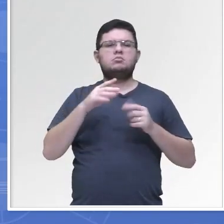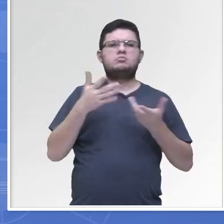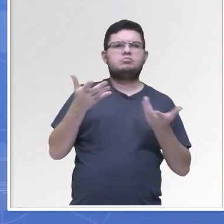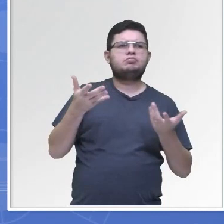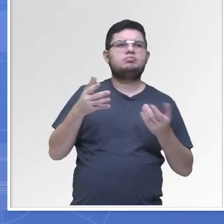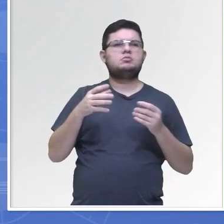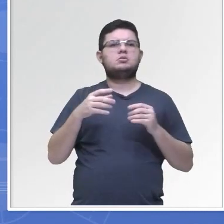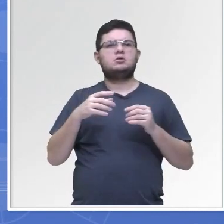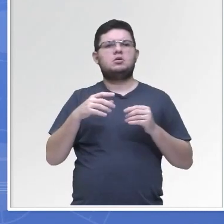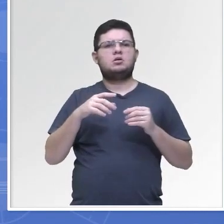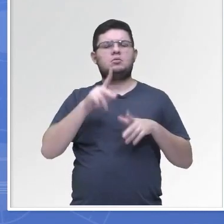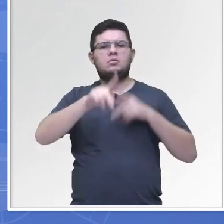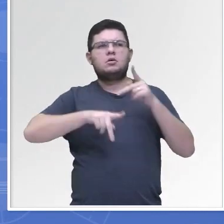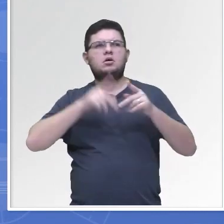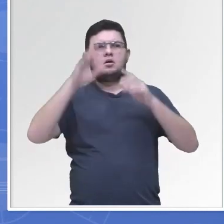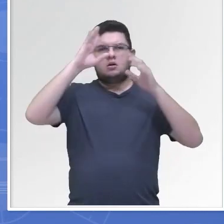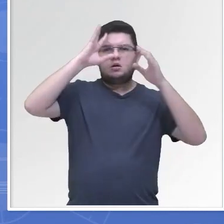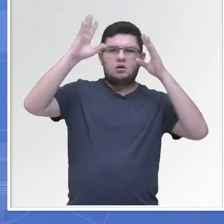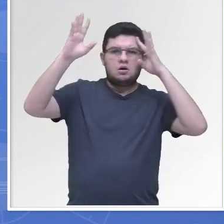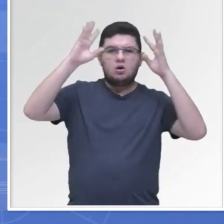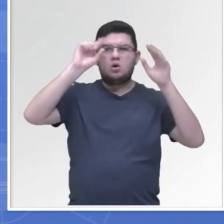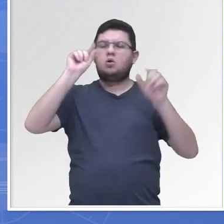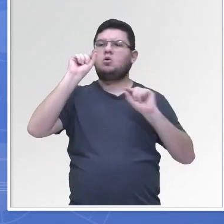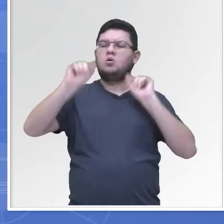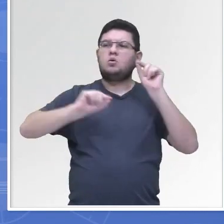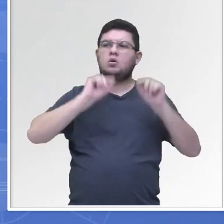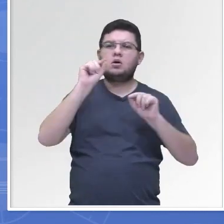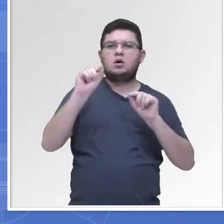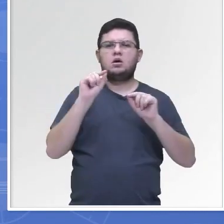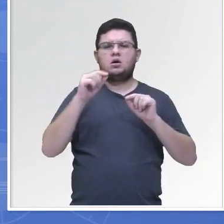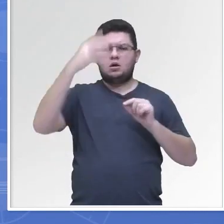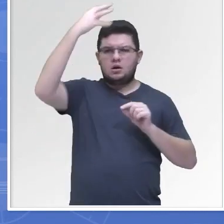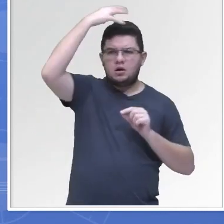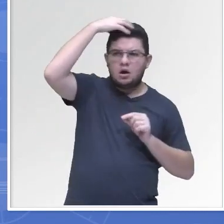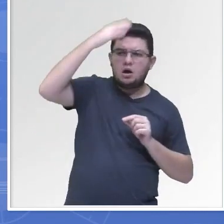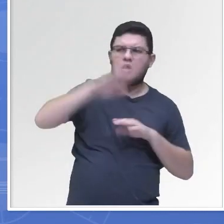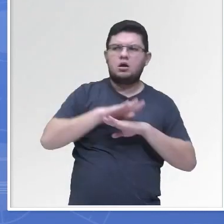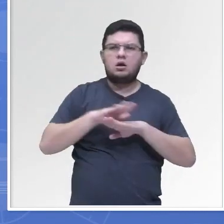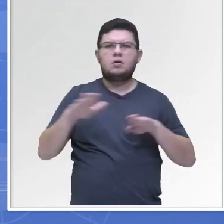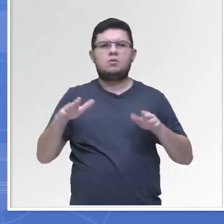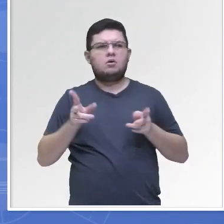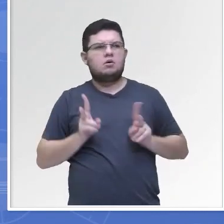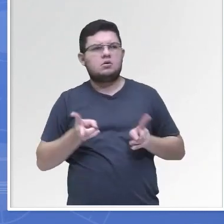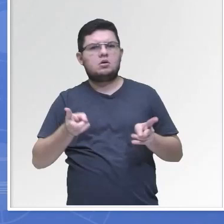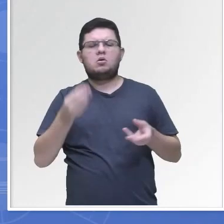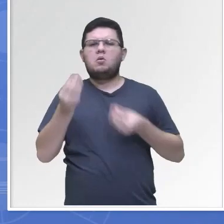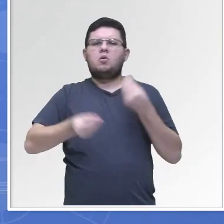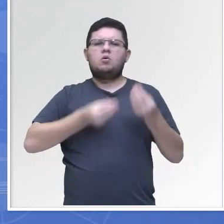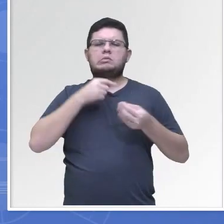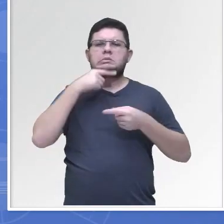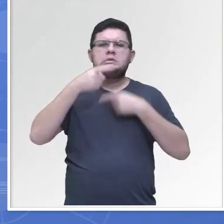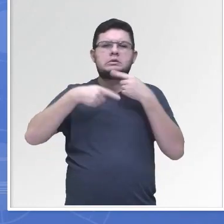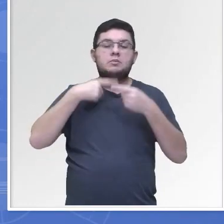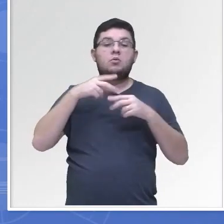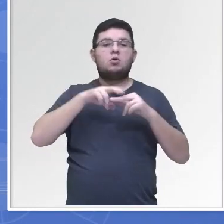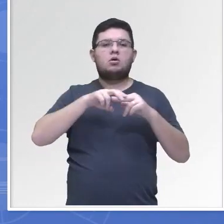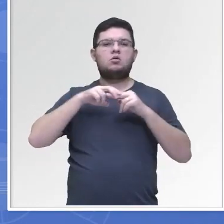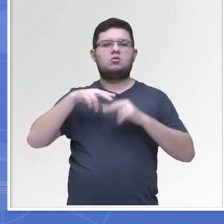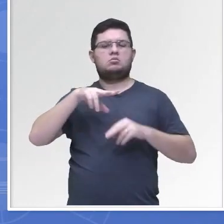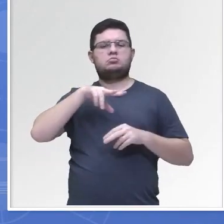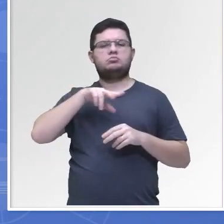eu sou cidadão. A Constituição era monárquica, é necessário criar uma Constituição republicana. Então,